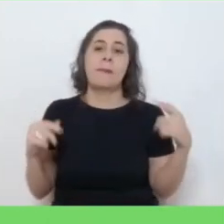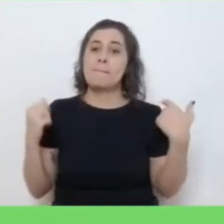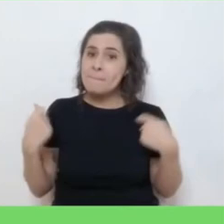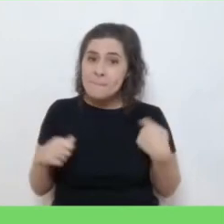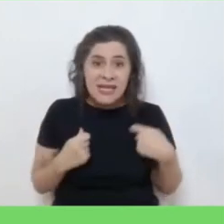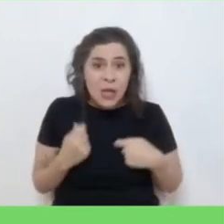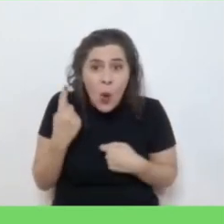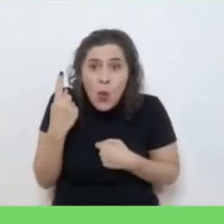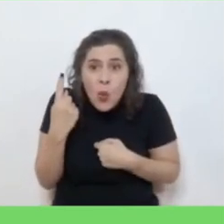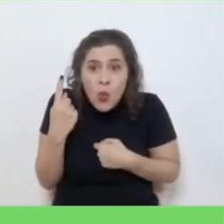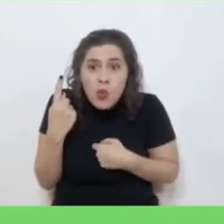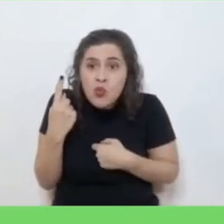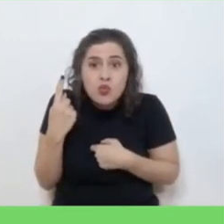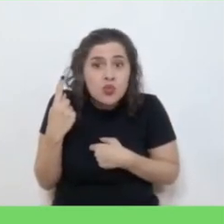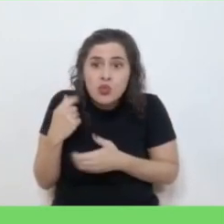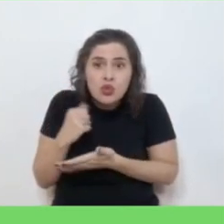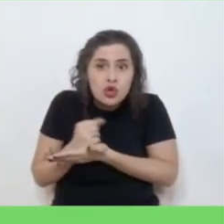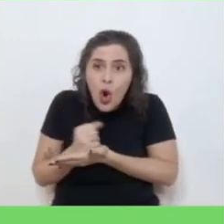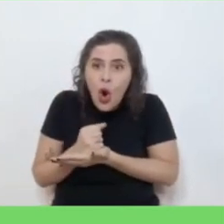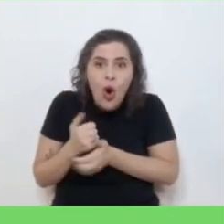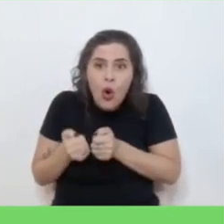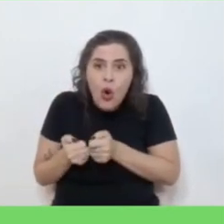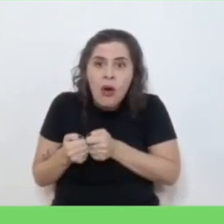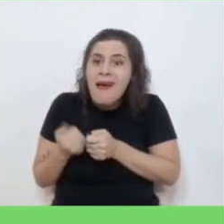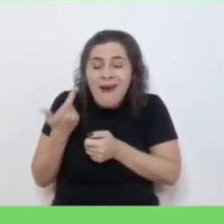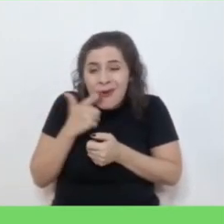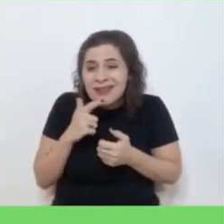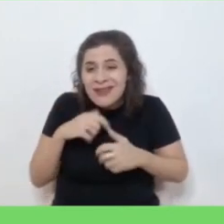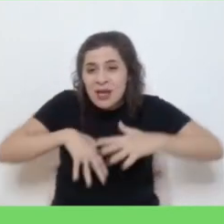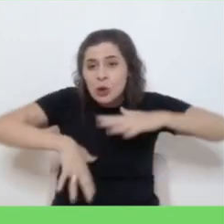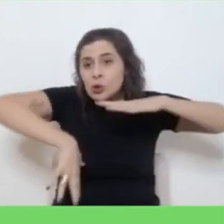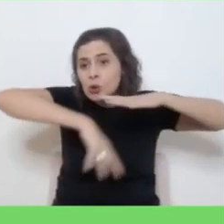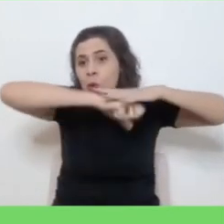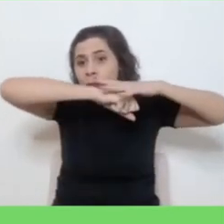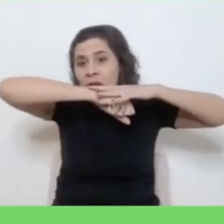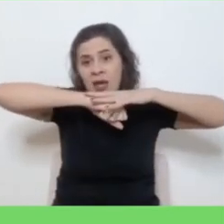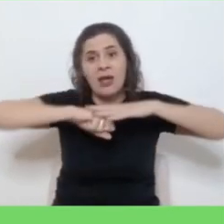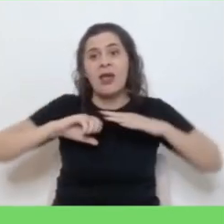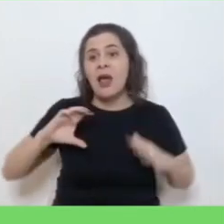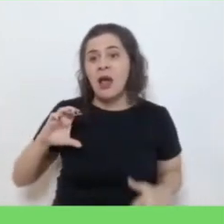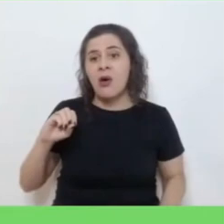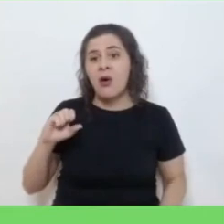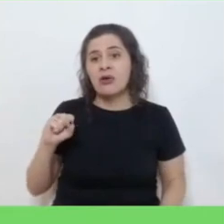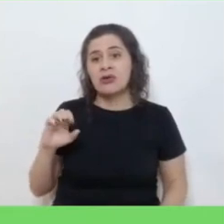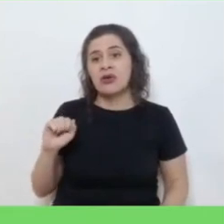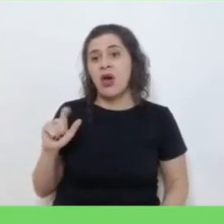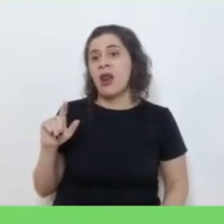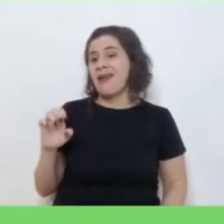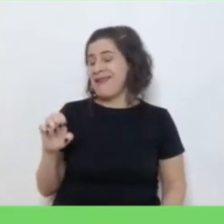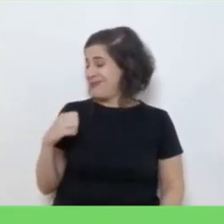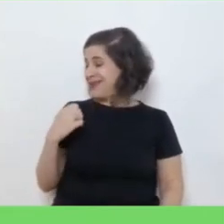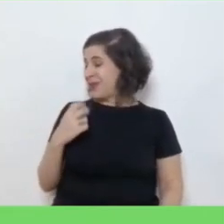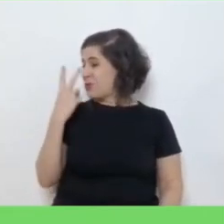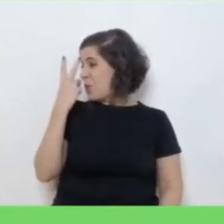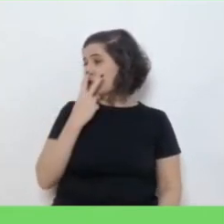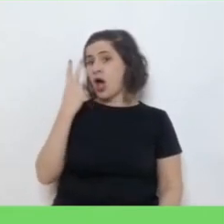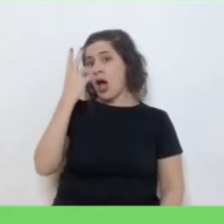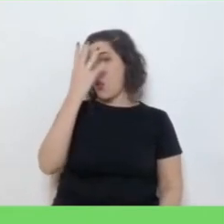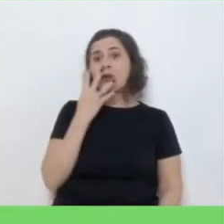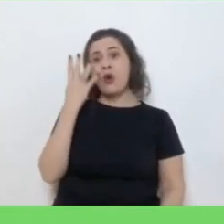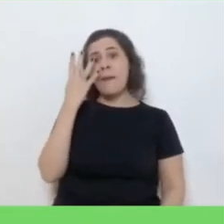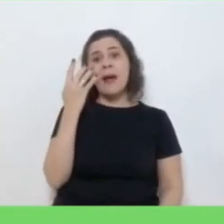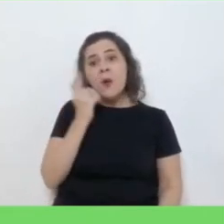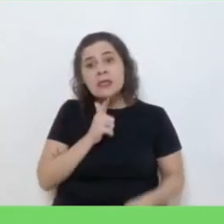para um jogo indie, até para você ir para um console, né? Você precisa pelo menos ter umas 2, 4 horas de jogabilidade.